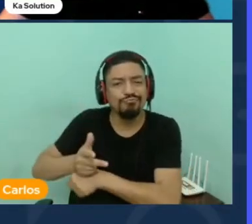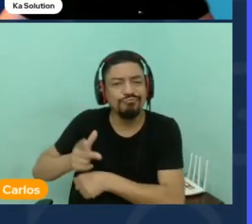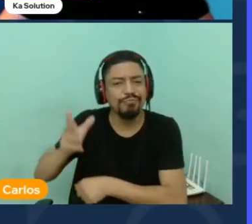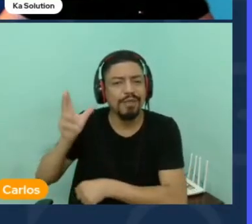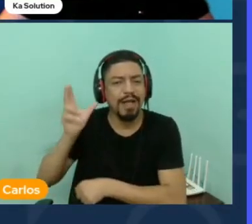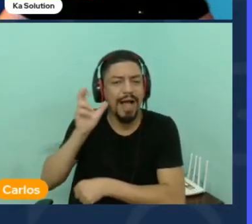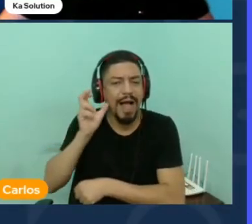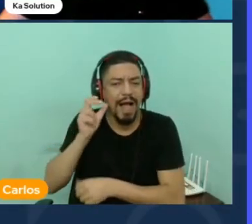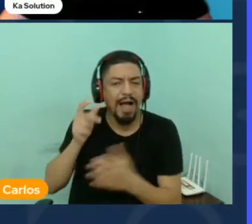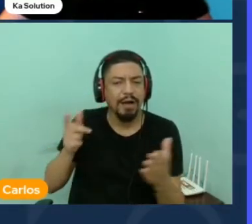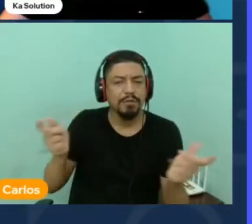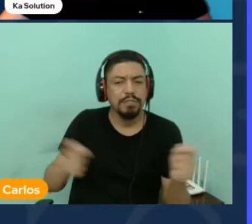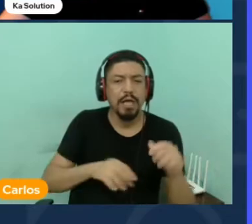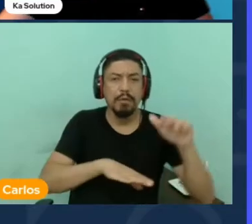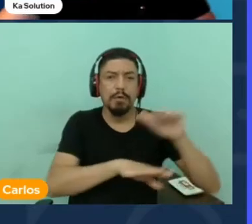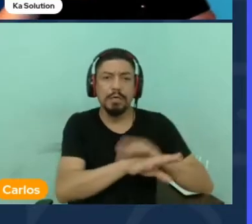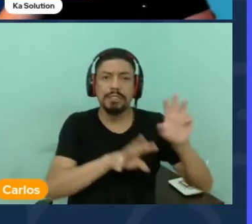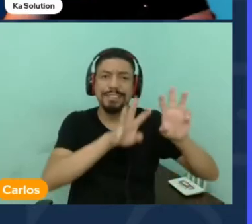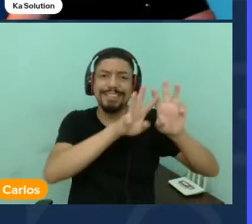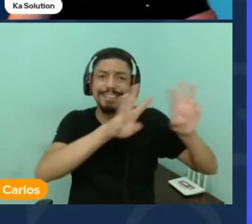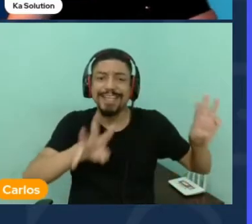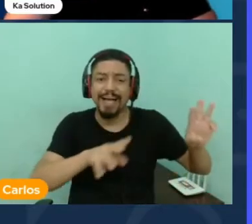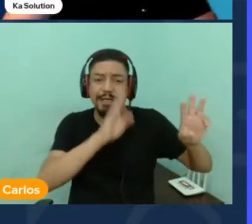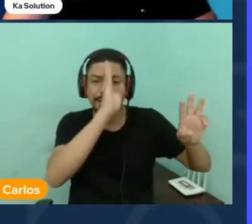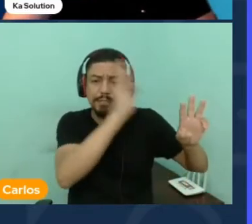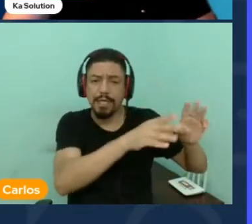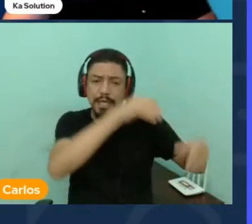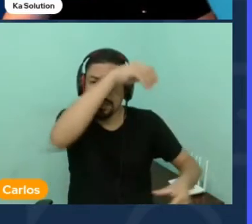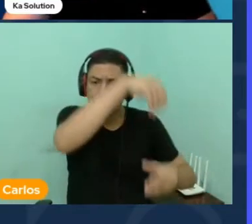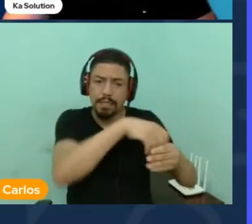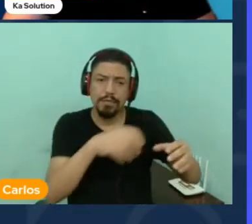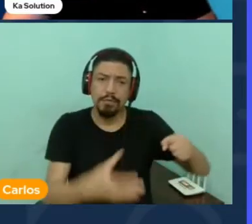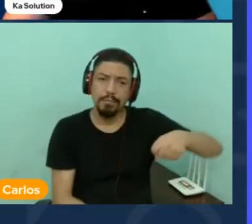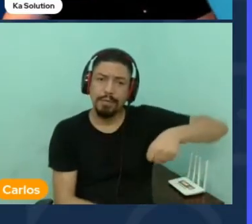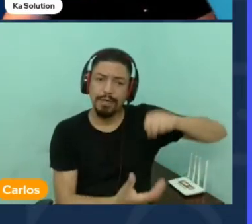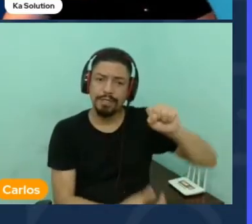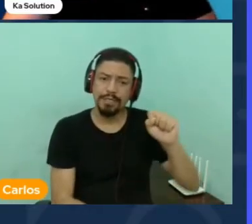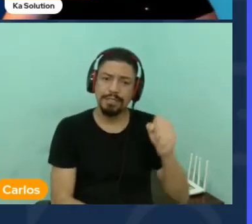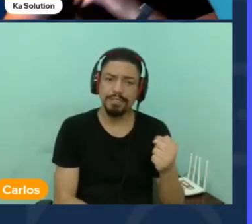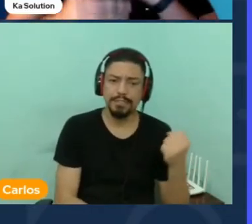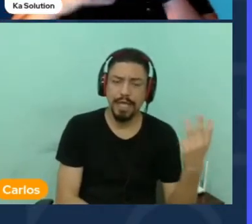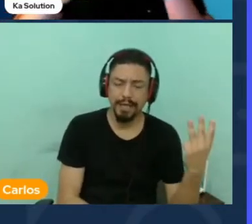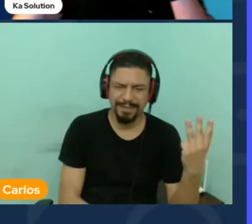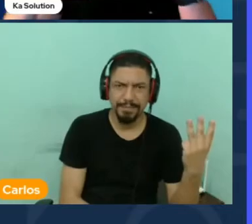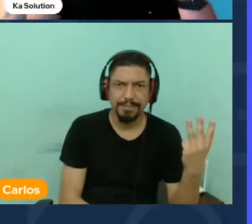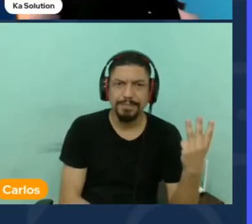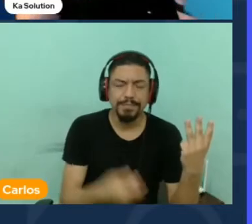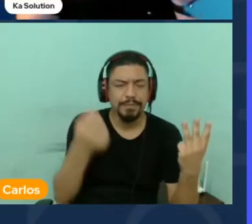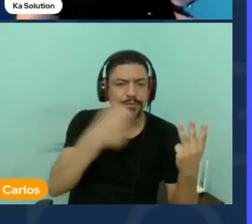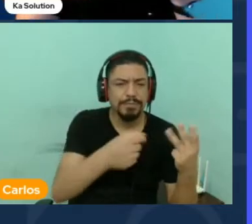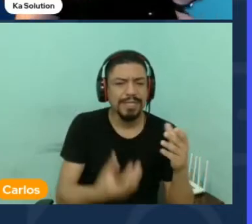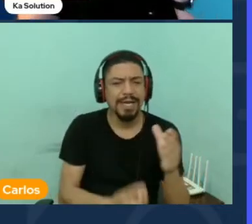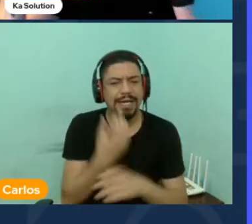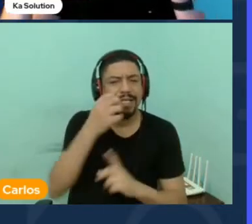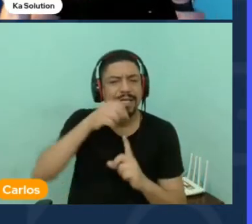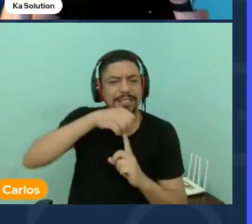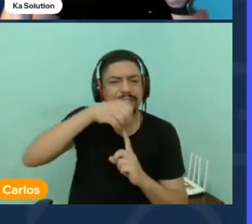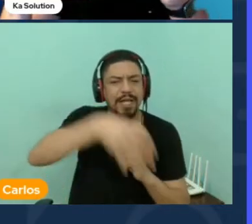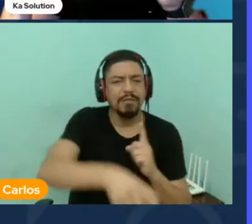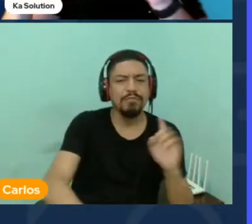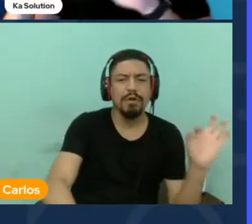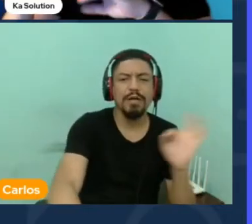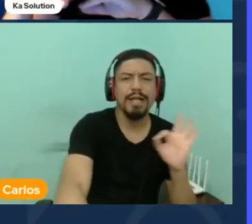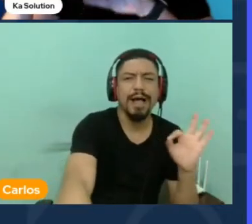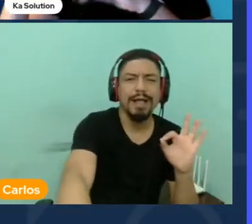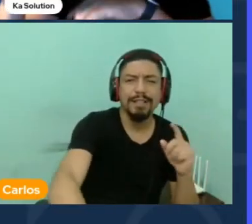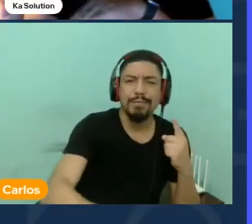Posso, inclusive, hospedar sites dentro do Amazon S3, sem ter que criar servidores, porque, de